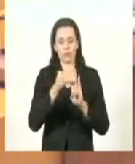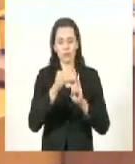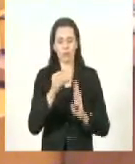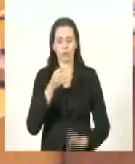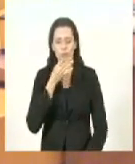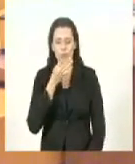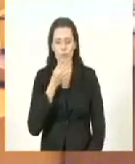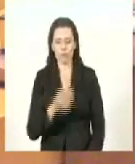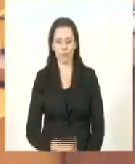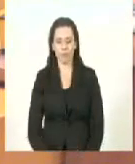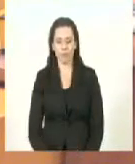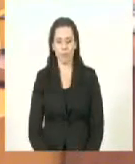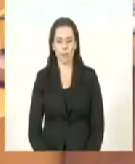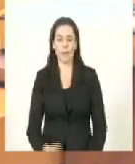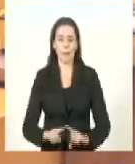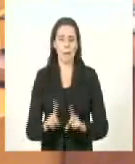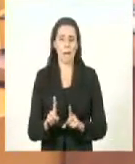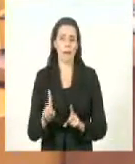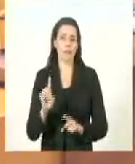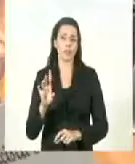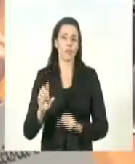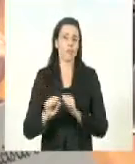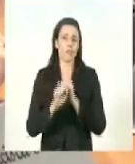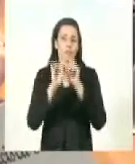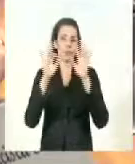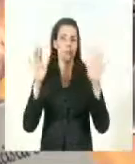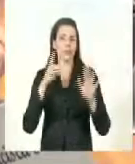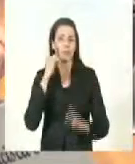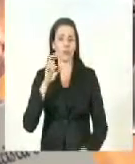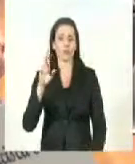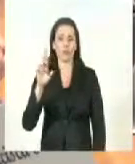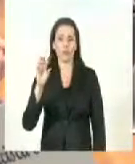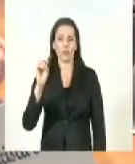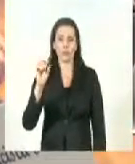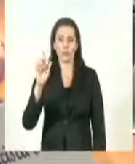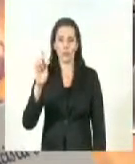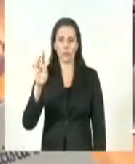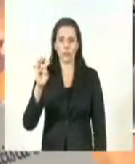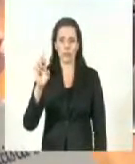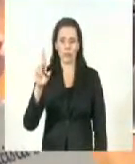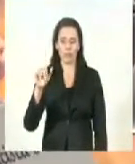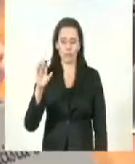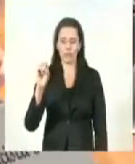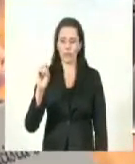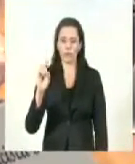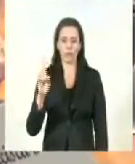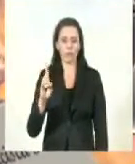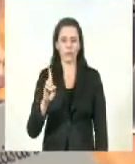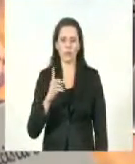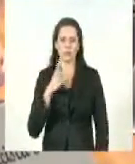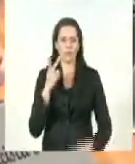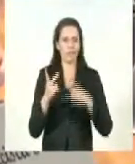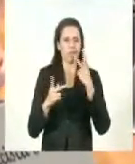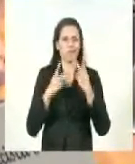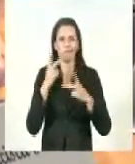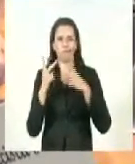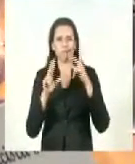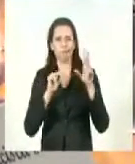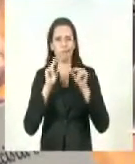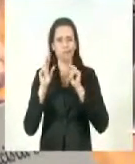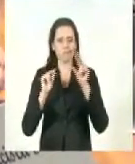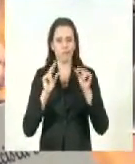para esclarecer, deputado Rogério, que não se trata de demagogia. Eu, de fato, doutor